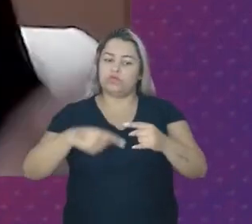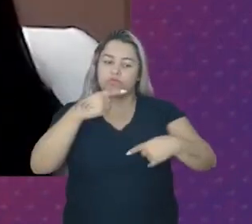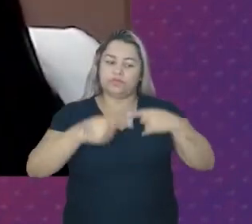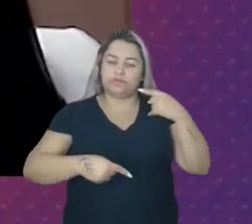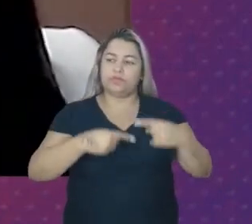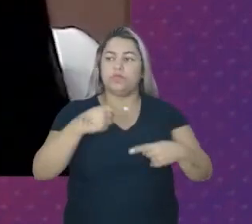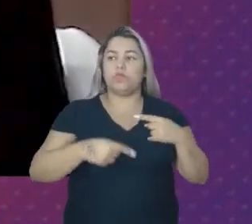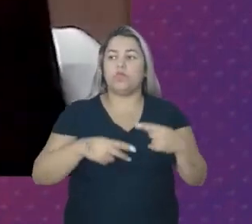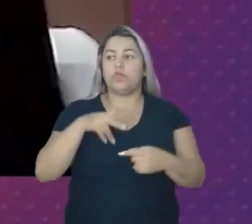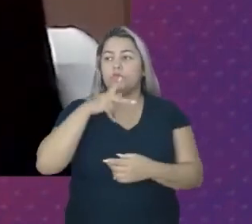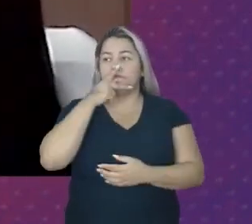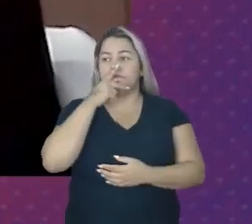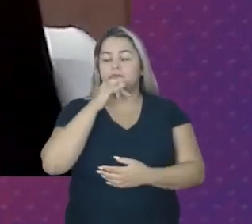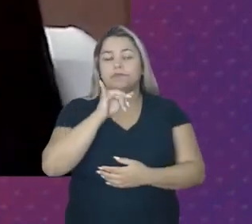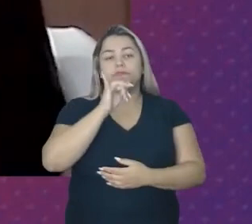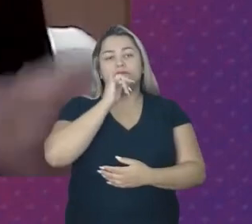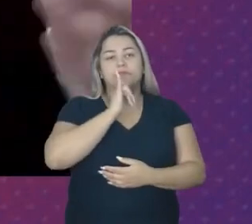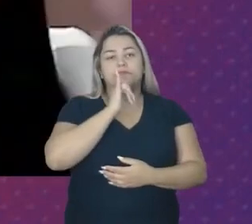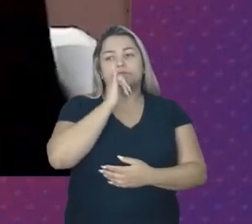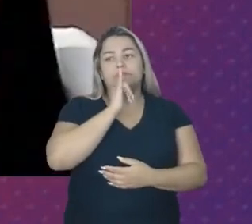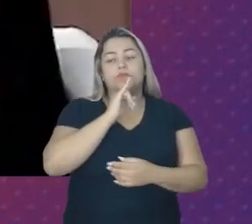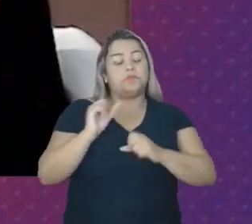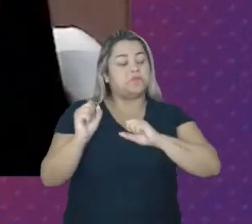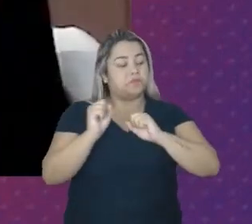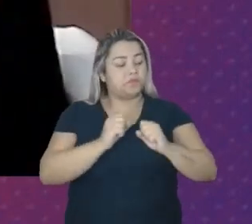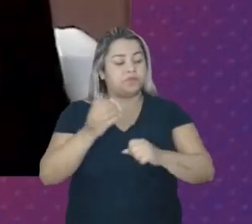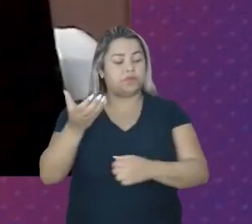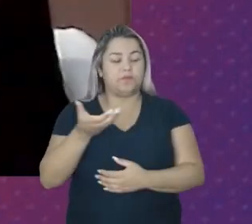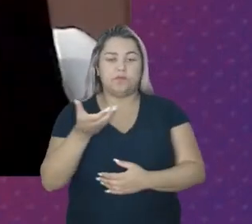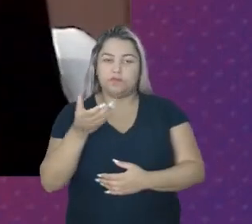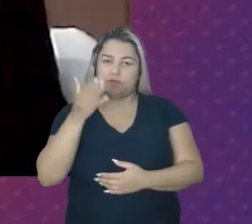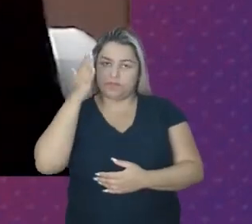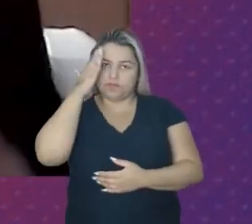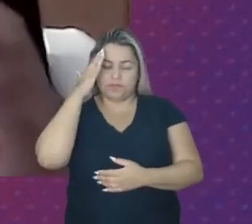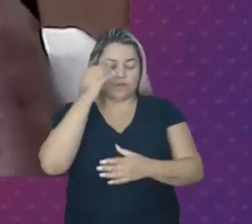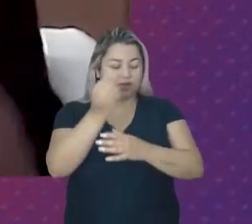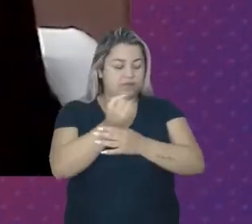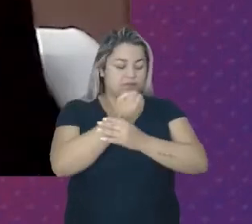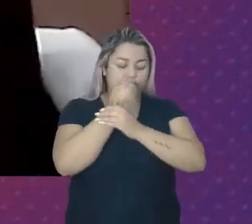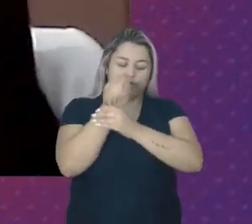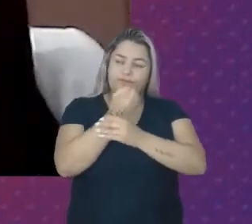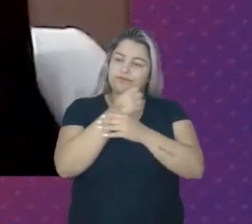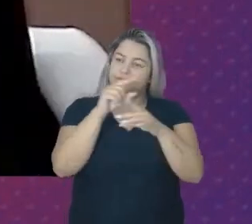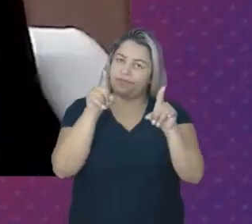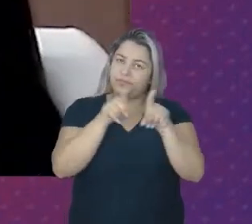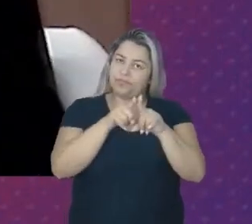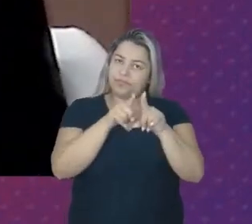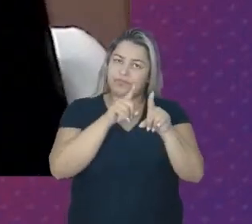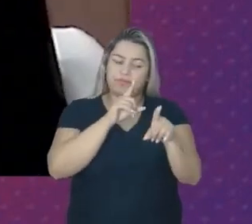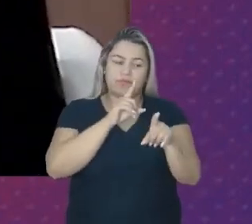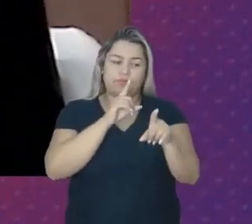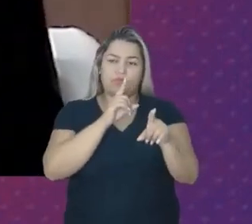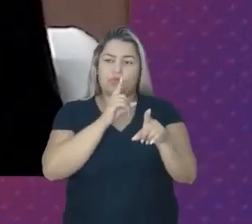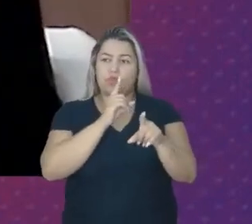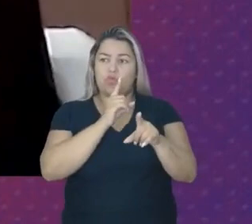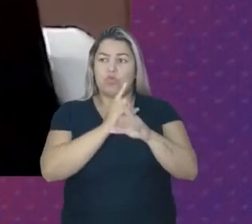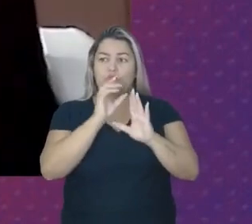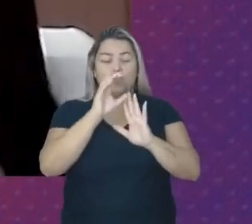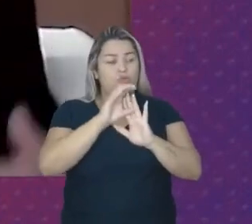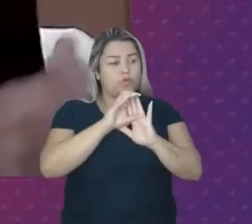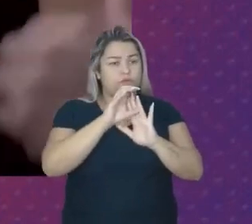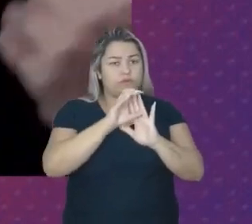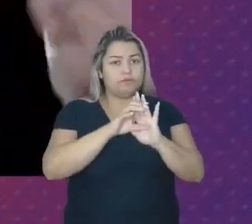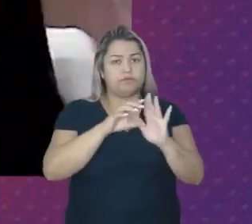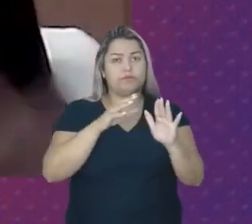diálogo. Os pais, por exemplo, podem querer saber mais em relação à segurança, em relação a como que o currículo dos seus filhos